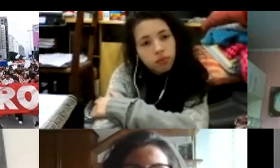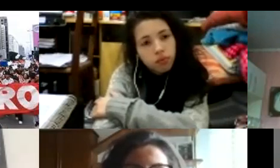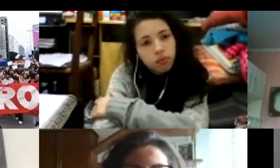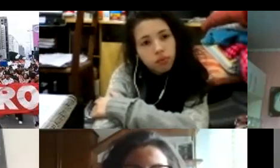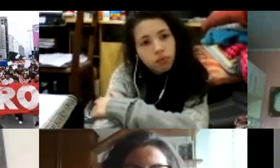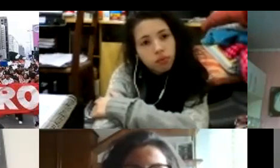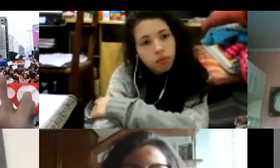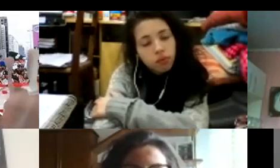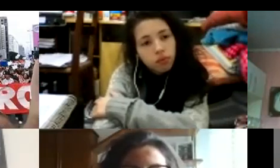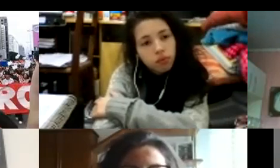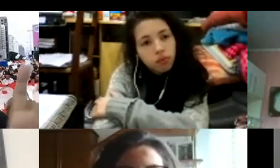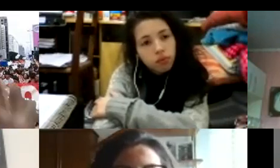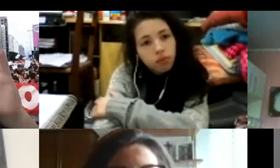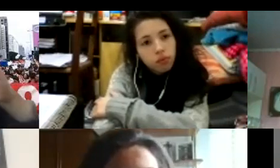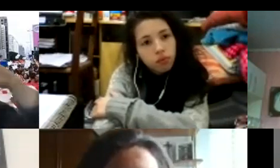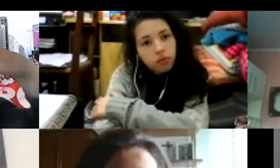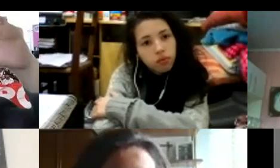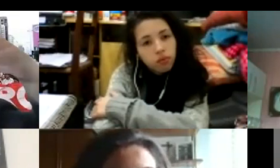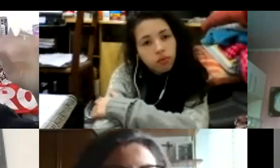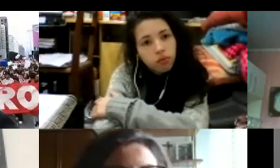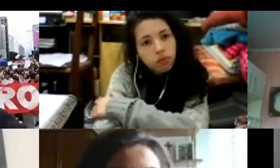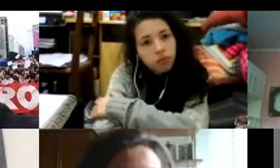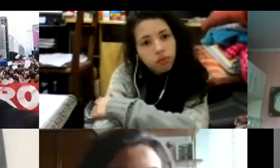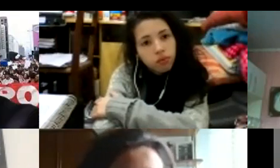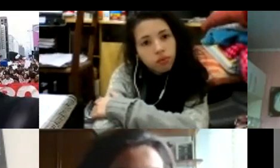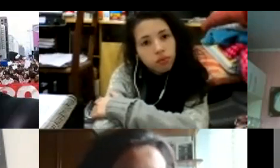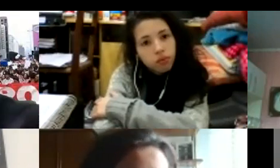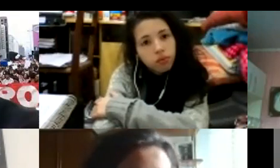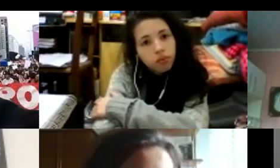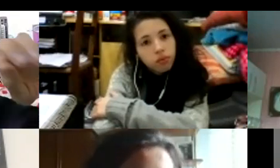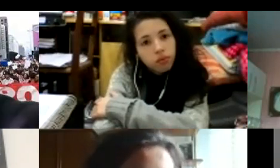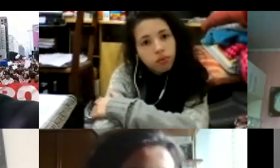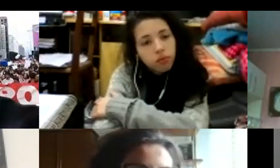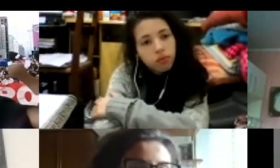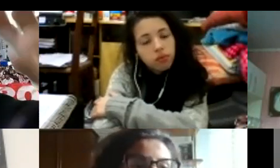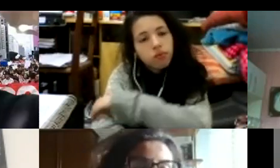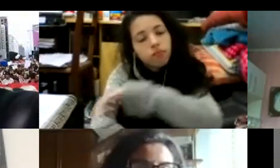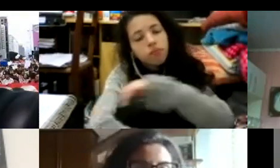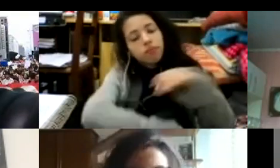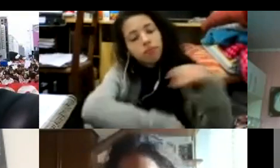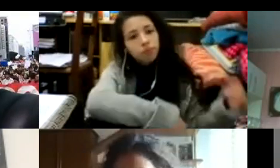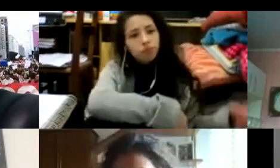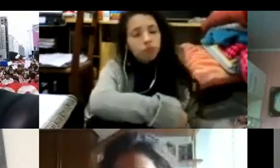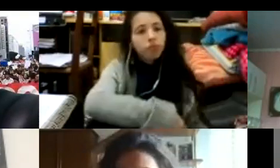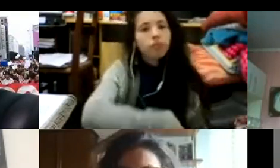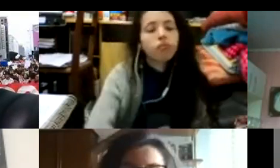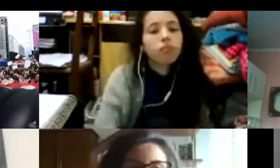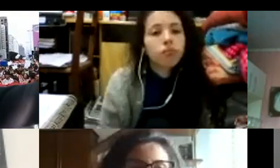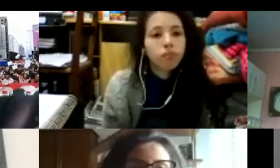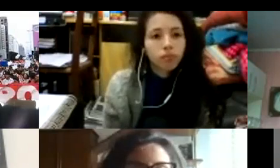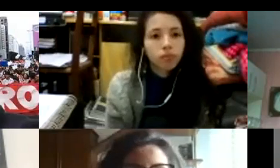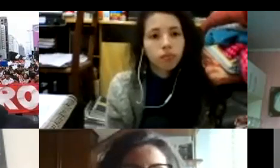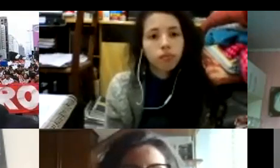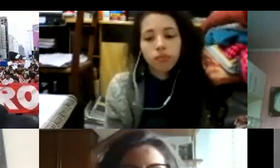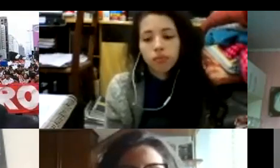etc. Não sei se vocês acompanham, mas tem muita... Tenta aí dar uma busca na internet, tem um monte de vídeo, o texto da Folha de São